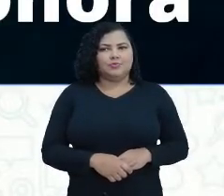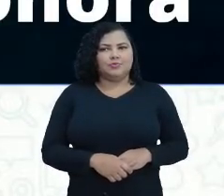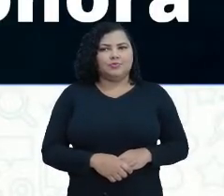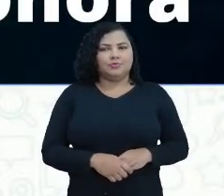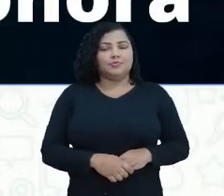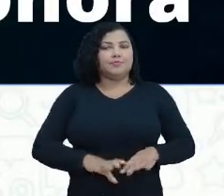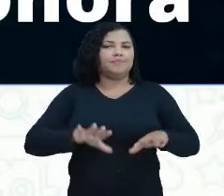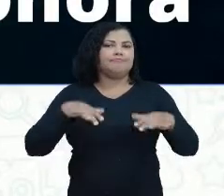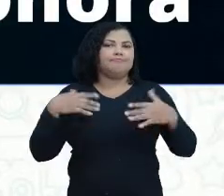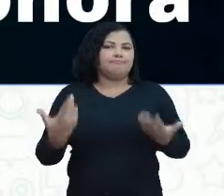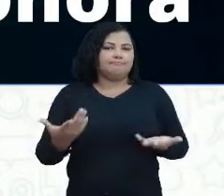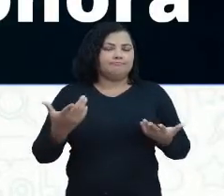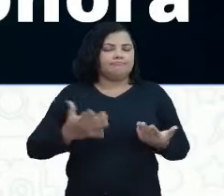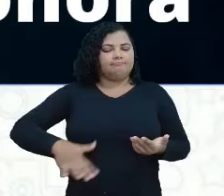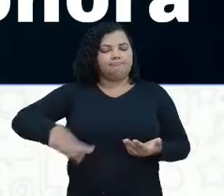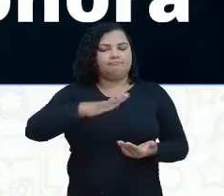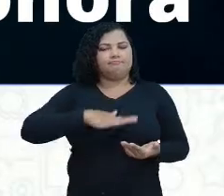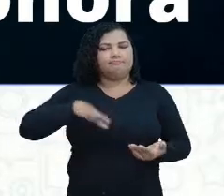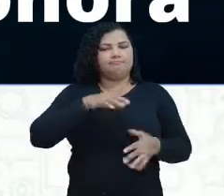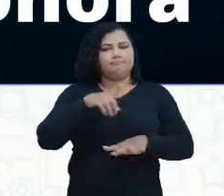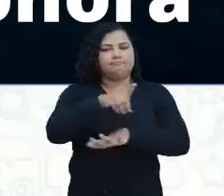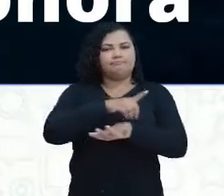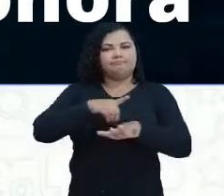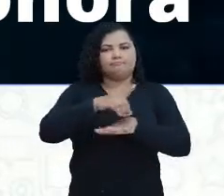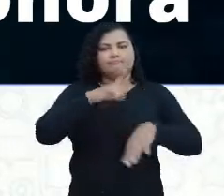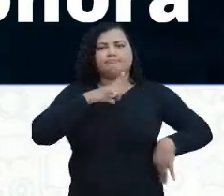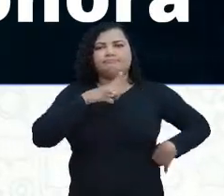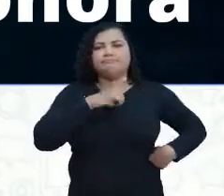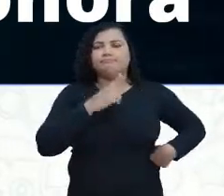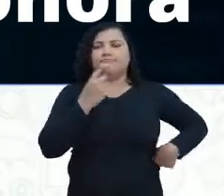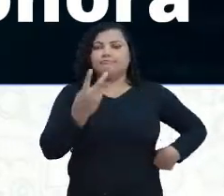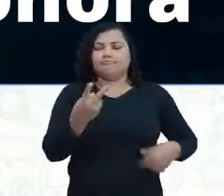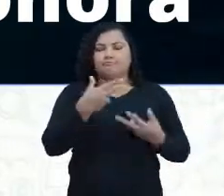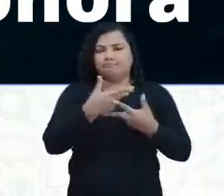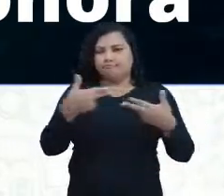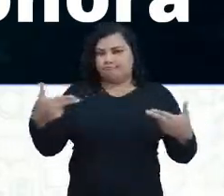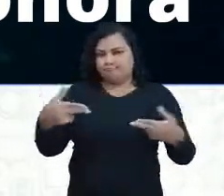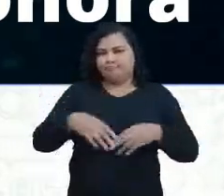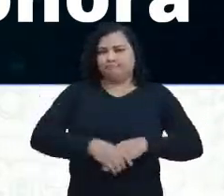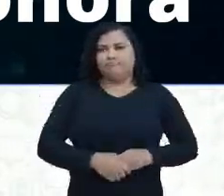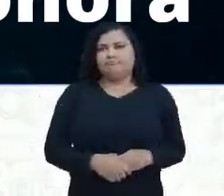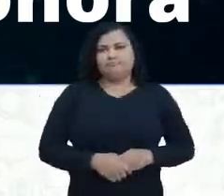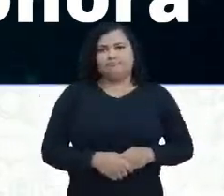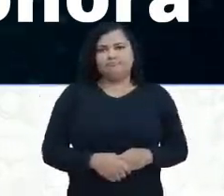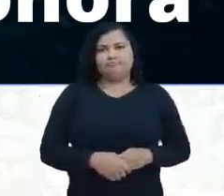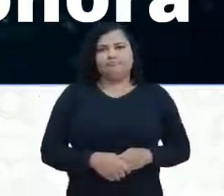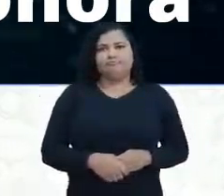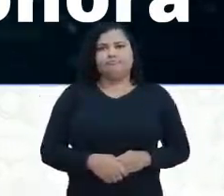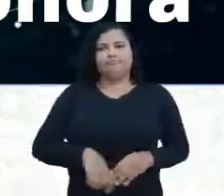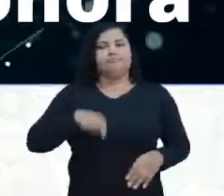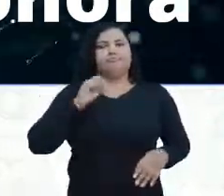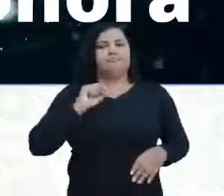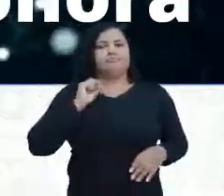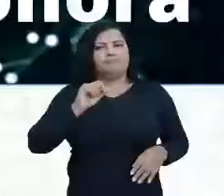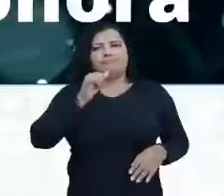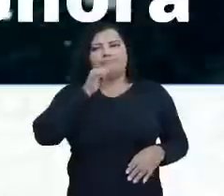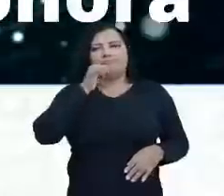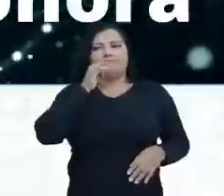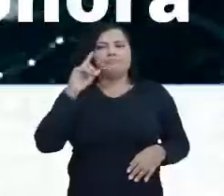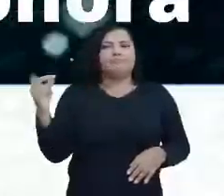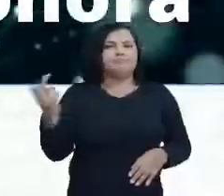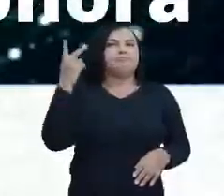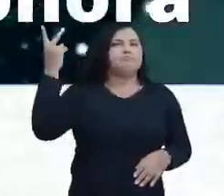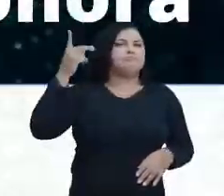no digital, no mundo digital, existem duas coisas, né, basicamente, para dar aquele valor,